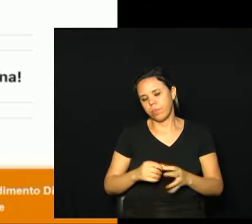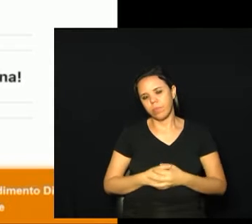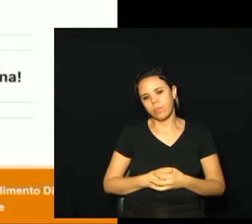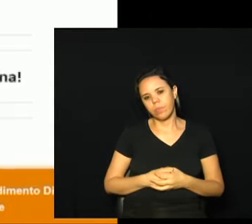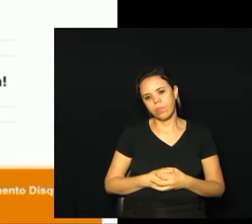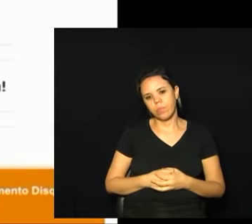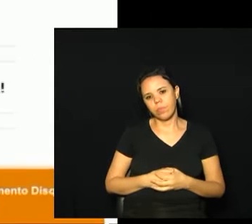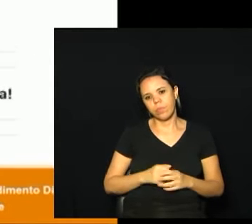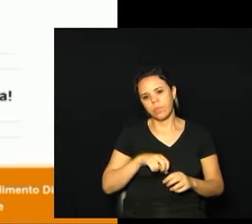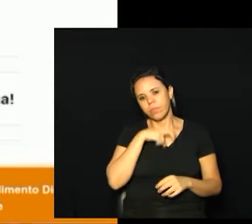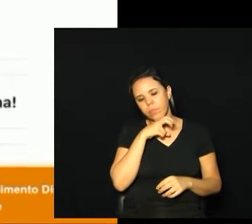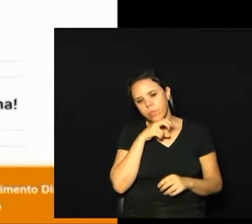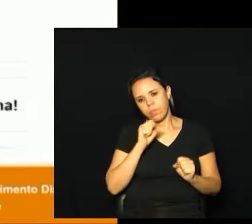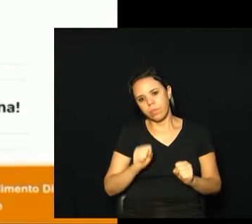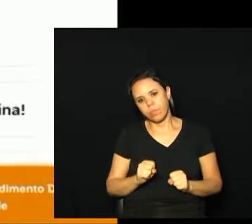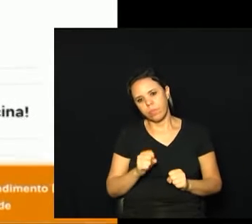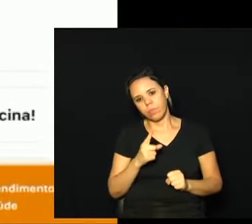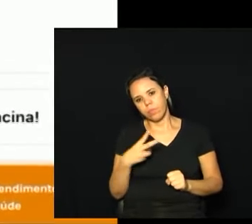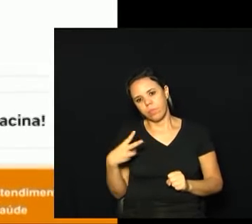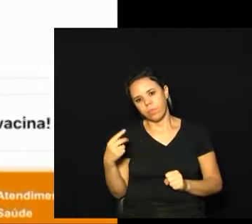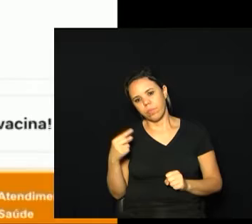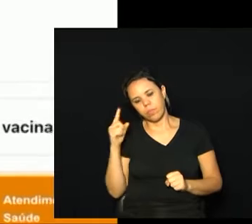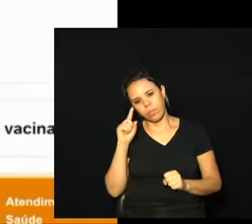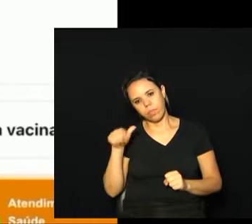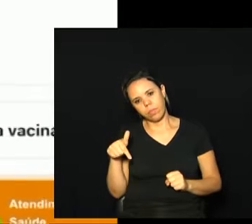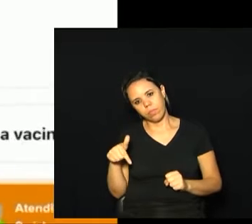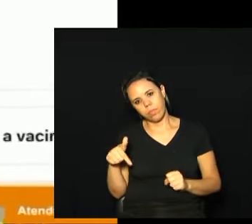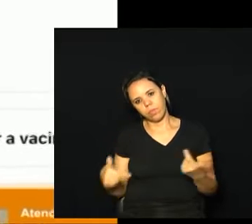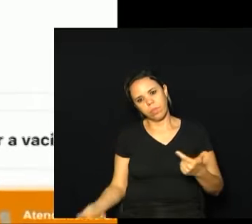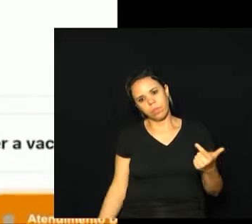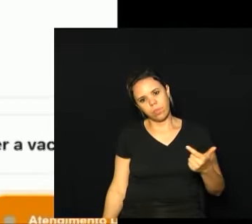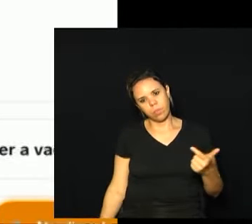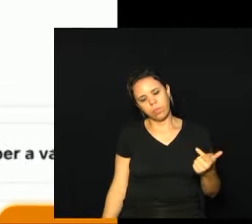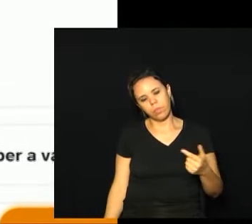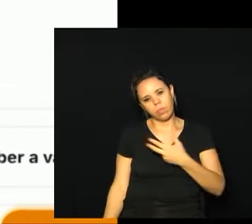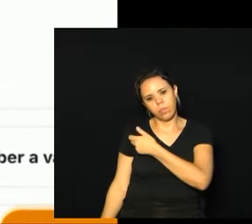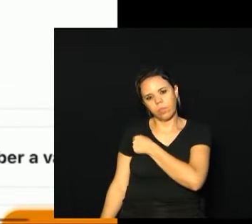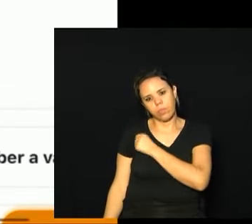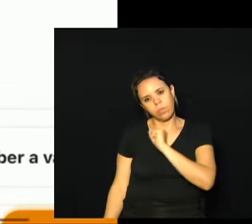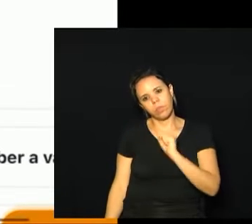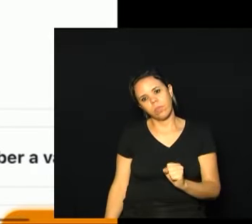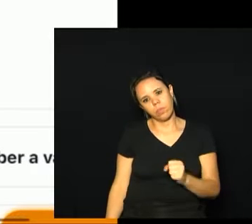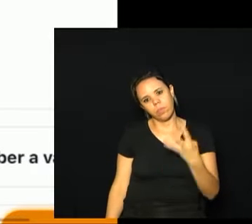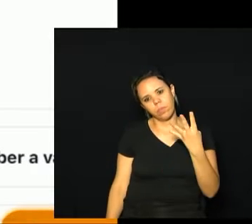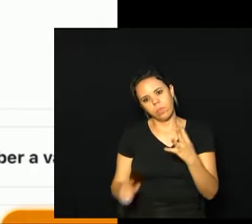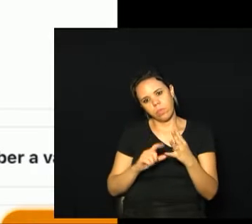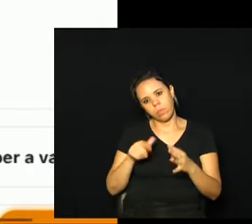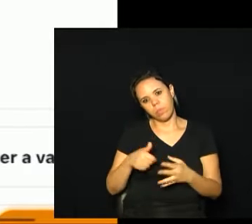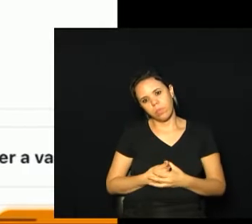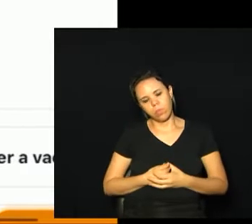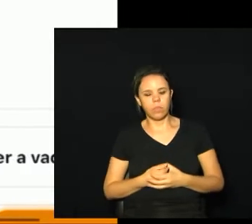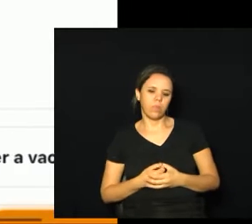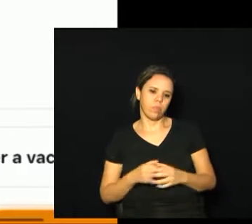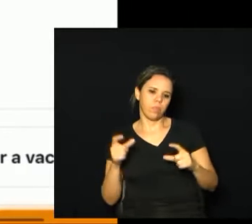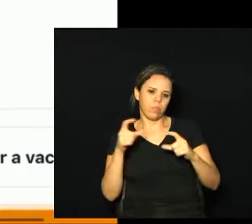Tomou a Coronavac? 122 dias após a segunda dose da vacina. Então, seja 4 meses.